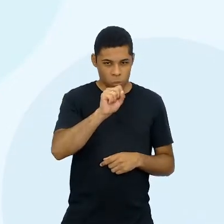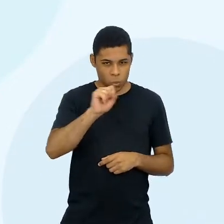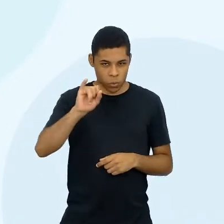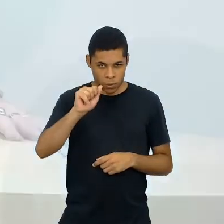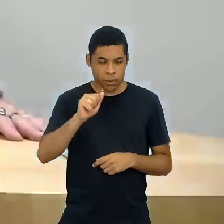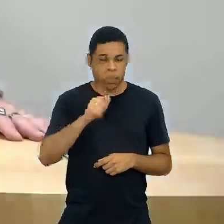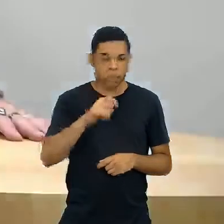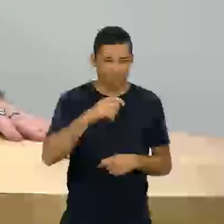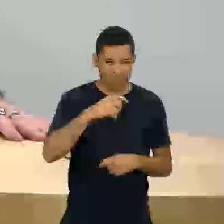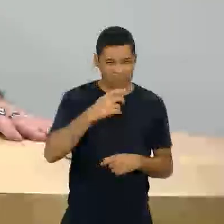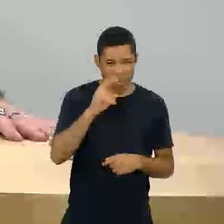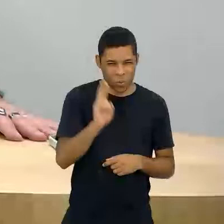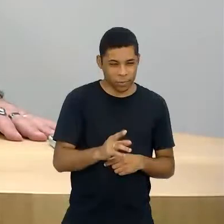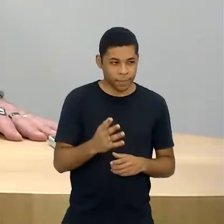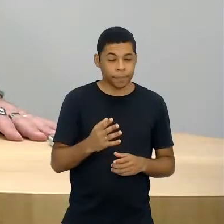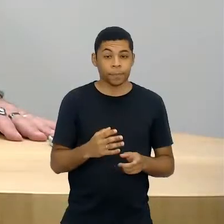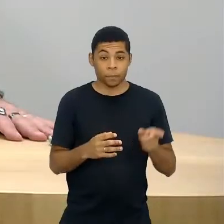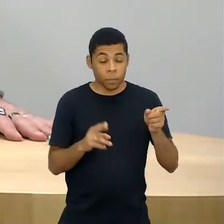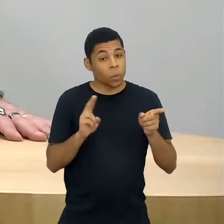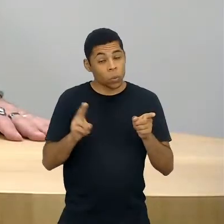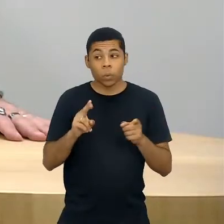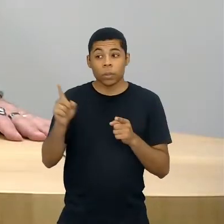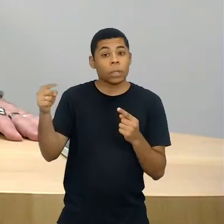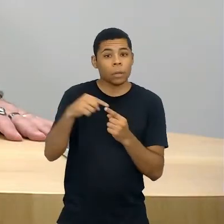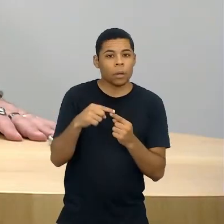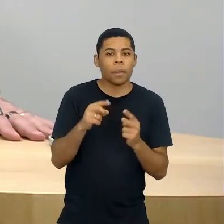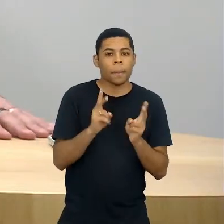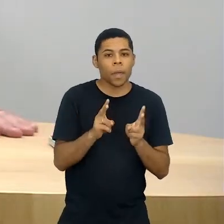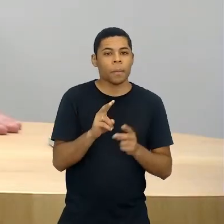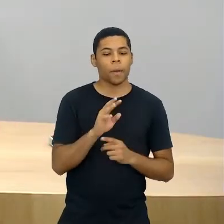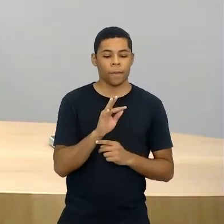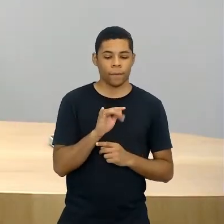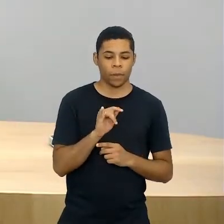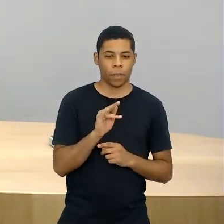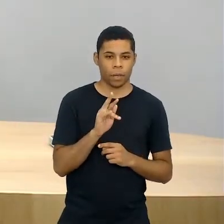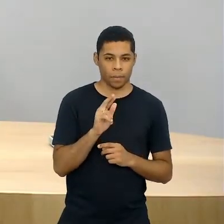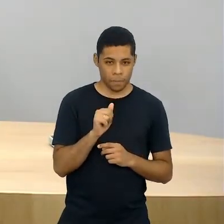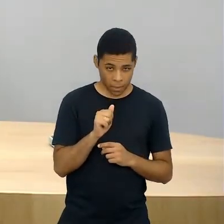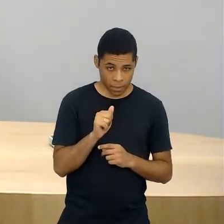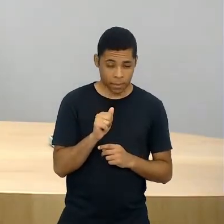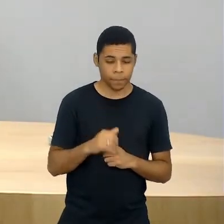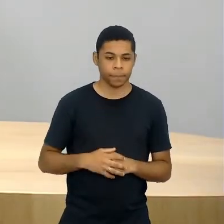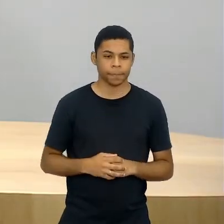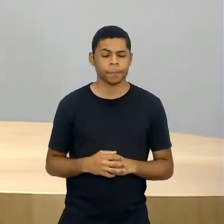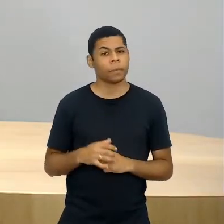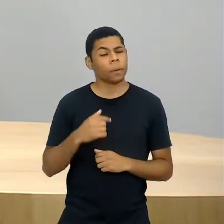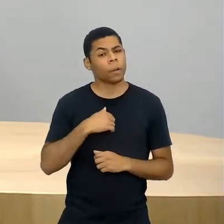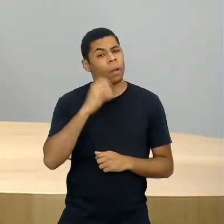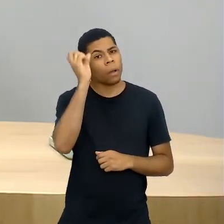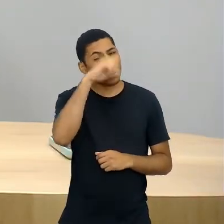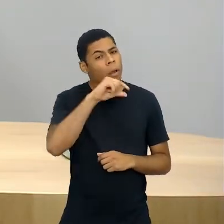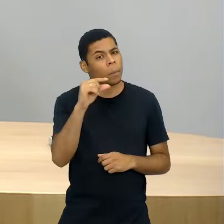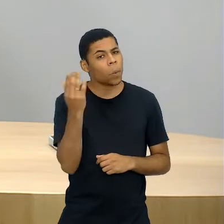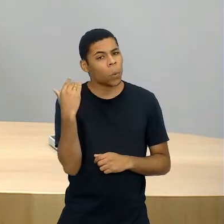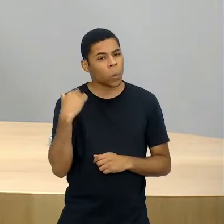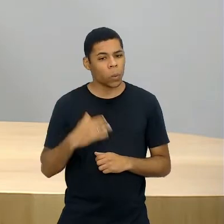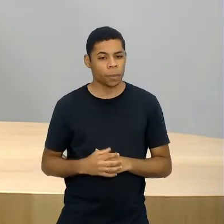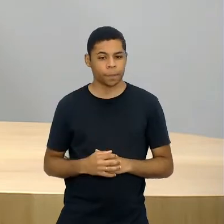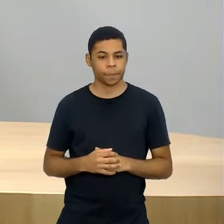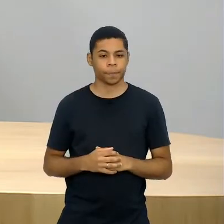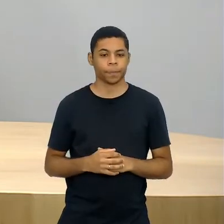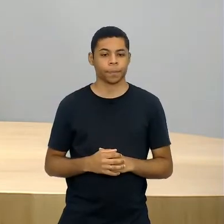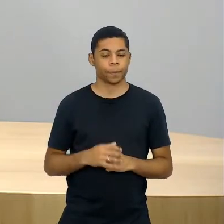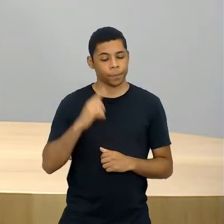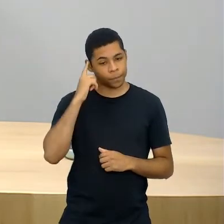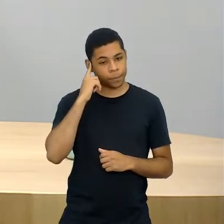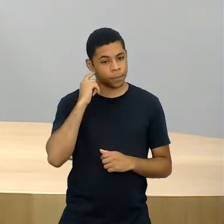para mim, por gentileza. Então nós estamos vendo 2 exemplos e é interessante o basalto, e eu fiquei sabendo isso aí recentemente, né? A utilização de fibra,